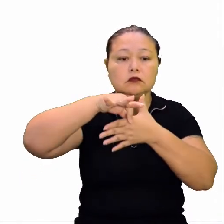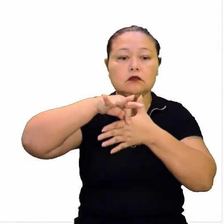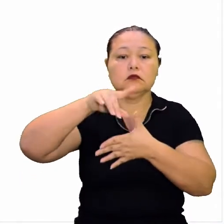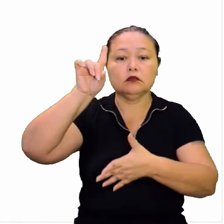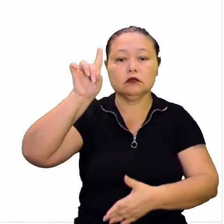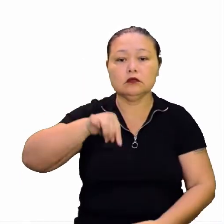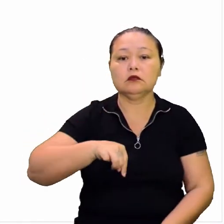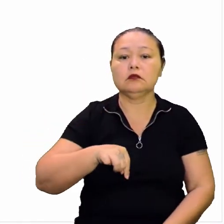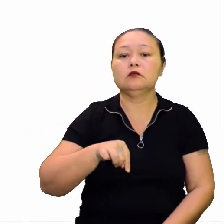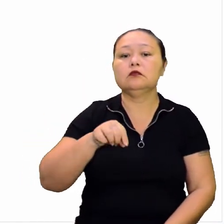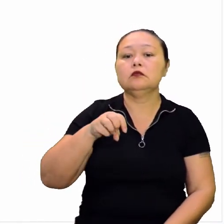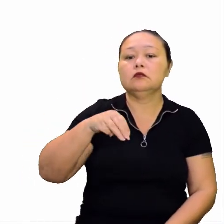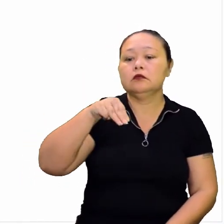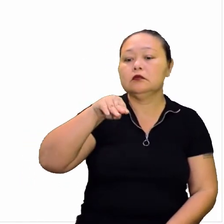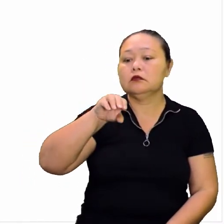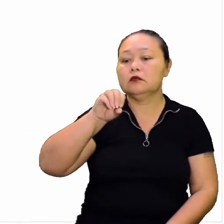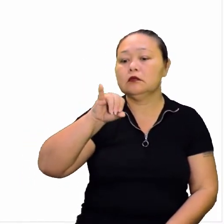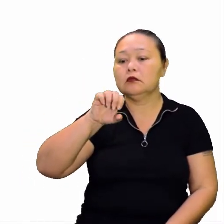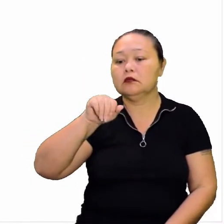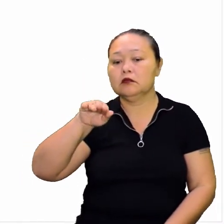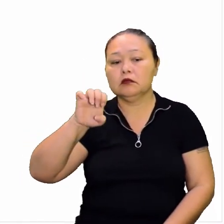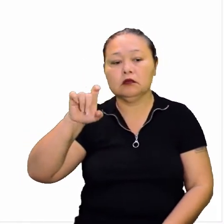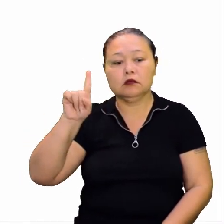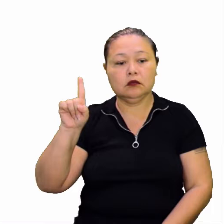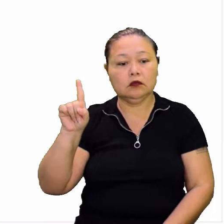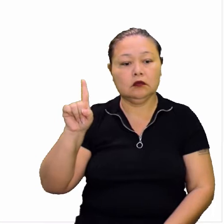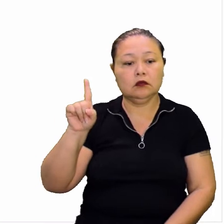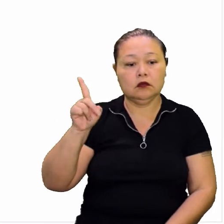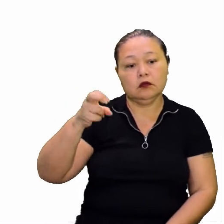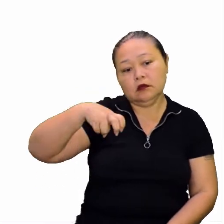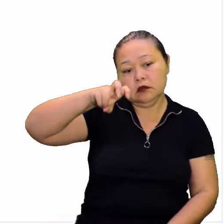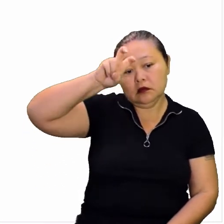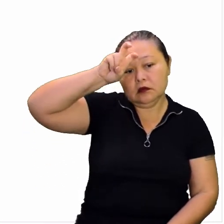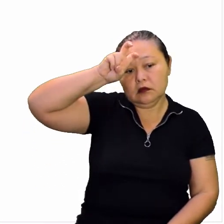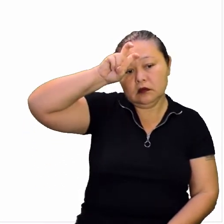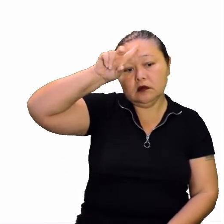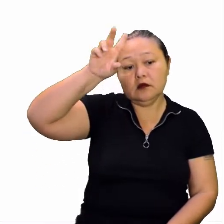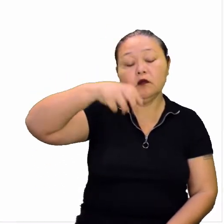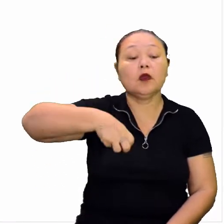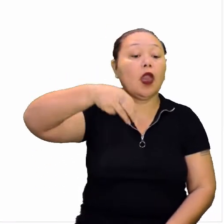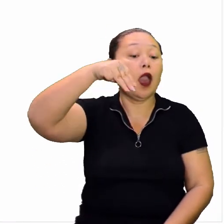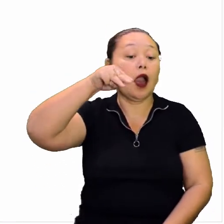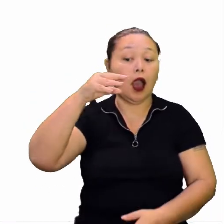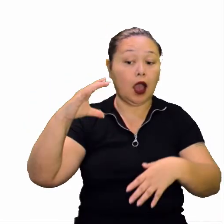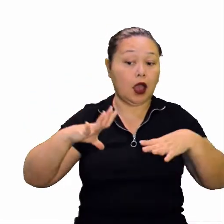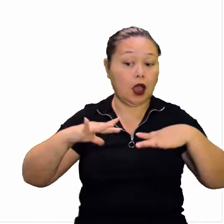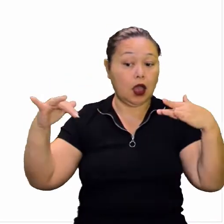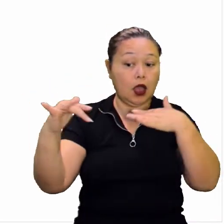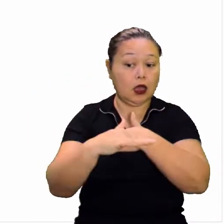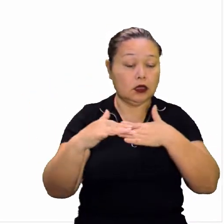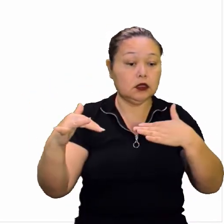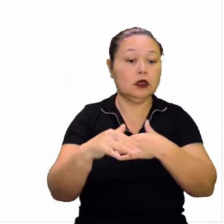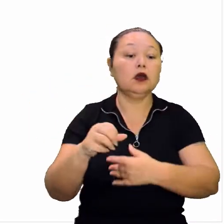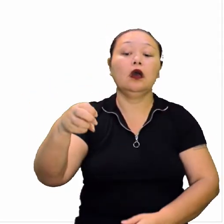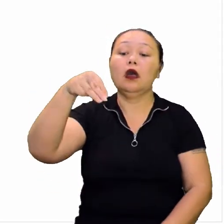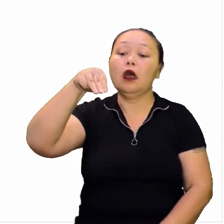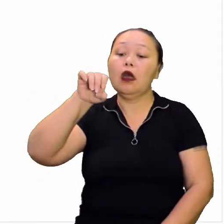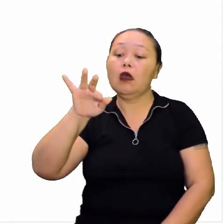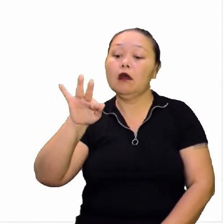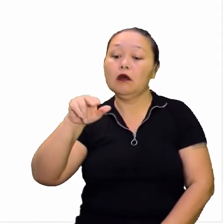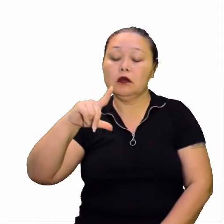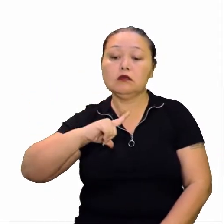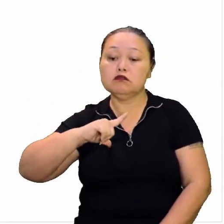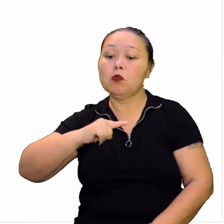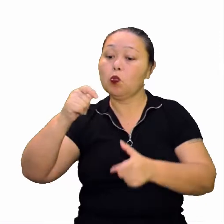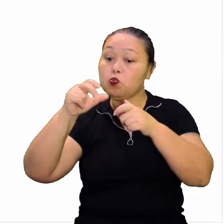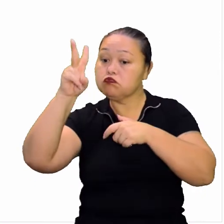Êxodo. Já o Egito está aqui, ó. A cidade de Mênfis também é muito importante. É um local histórico